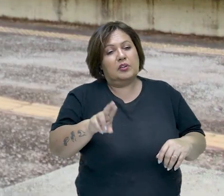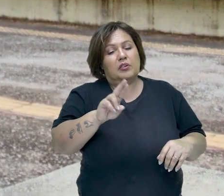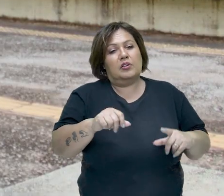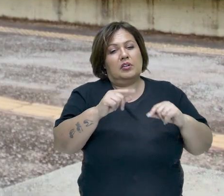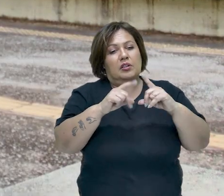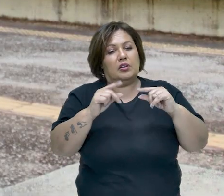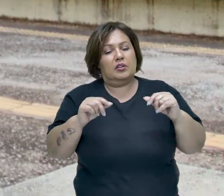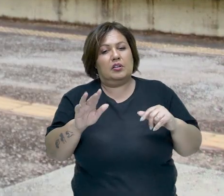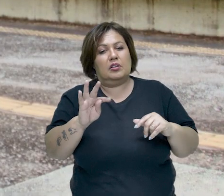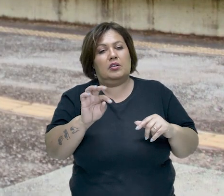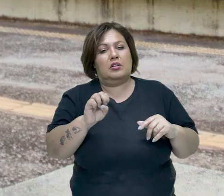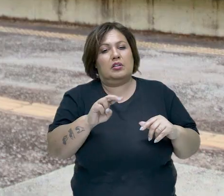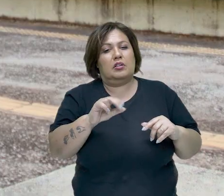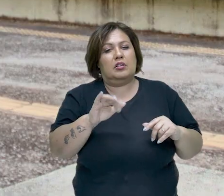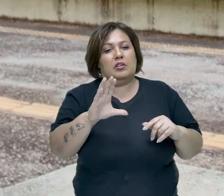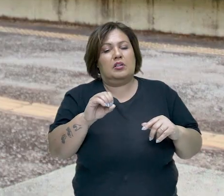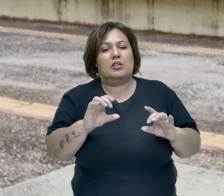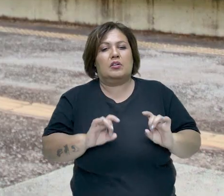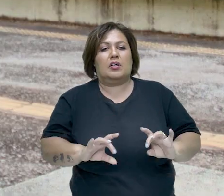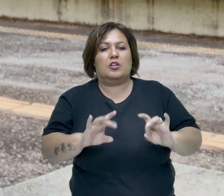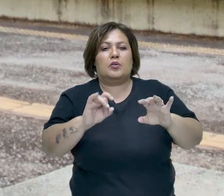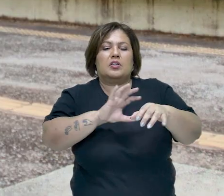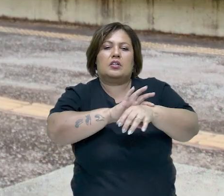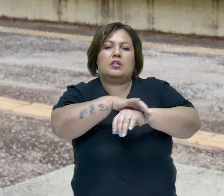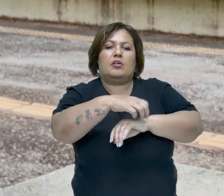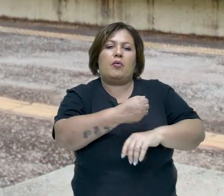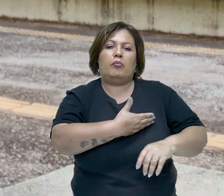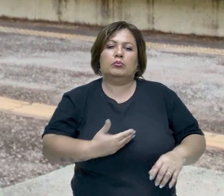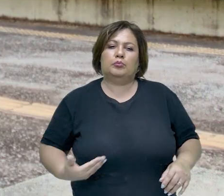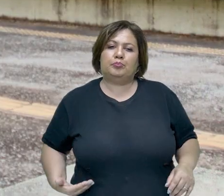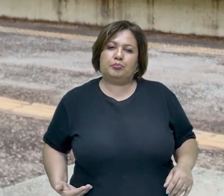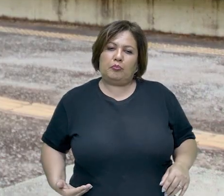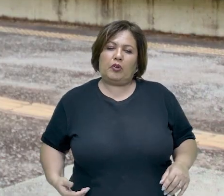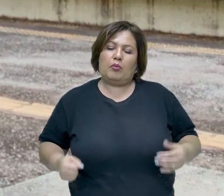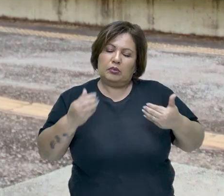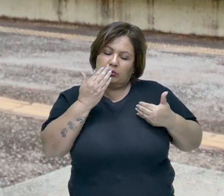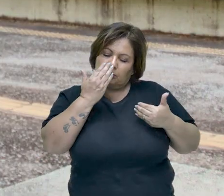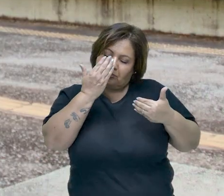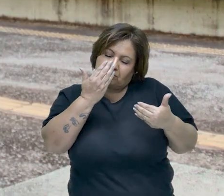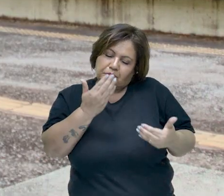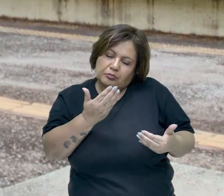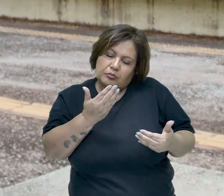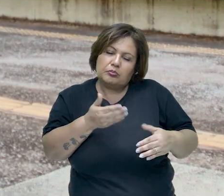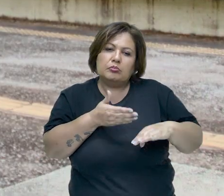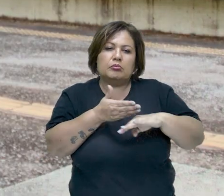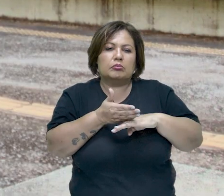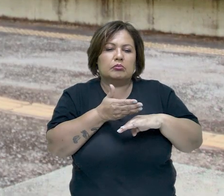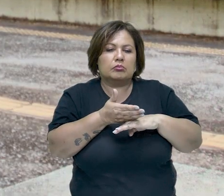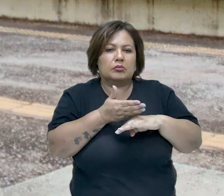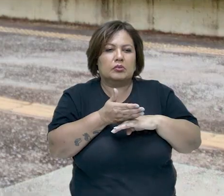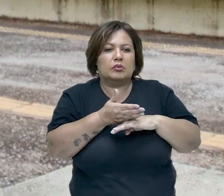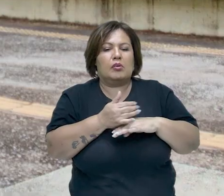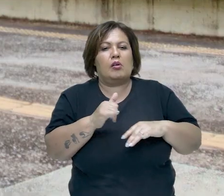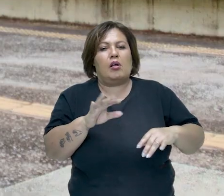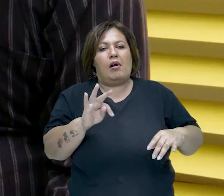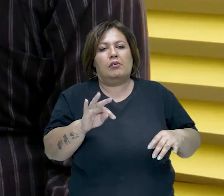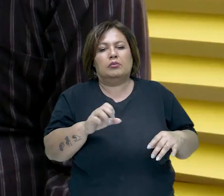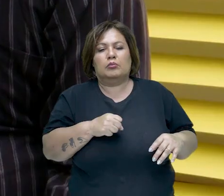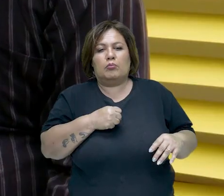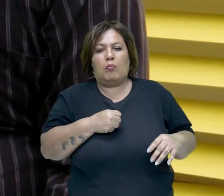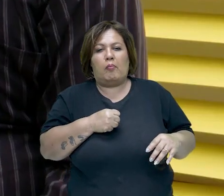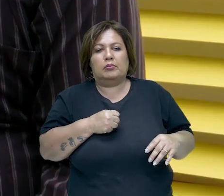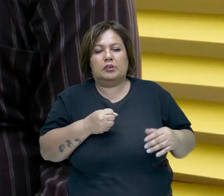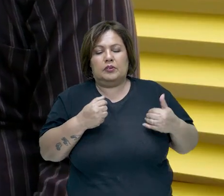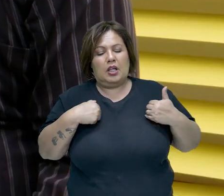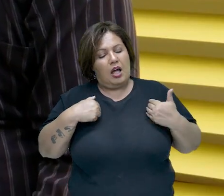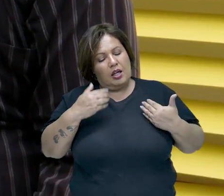Brasília, Francisco Coelho, que é especialista em segurança pública. Professor, muito obrigado pela sua participação aqui no IT Entrevista.